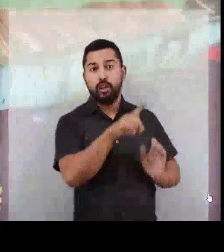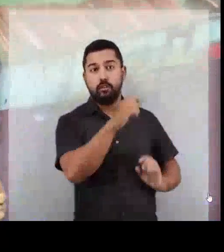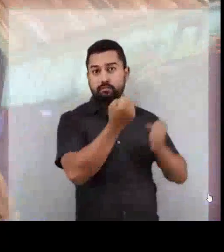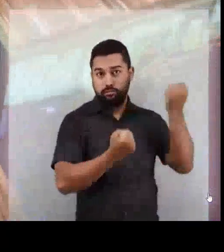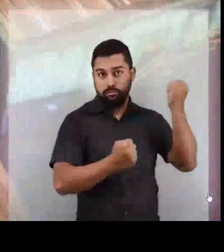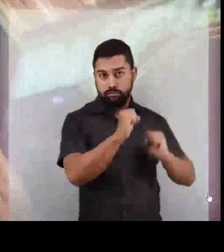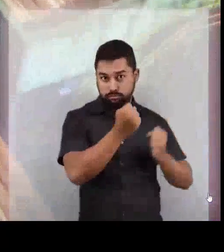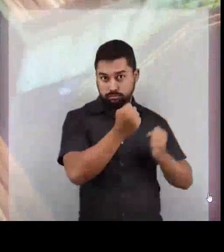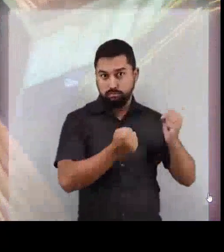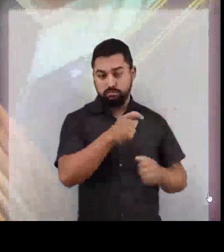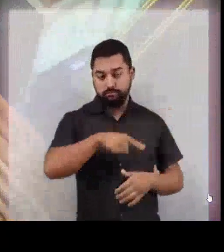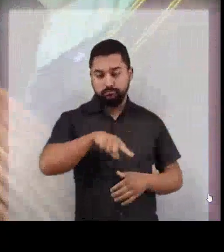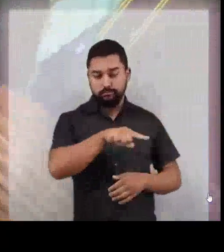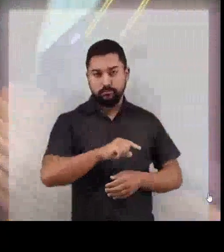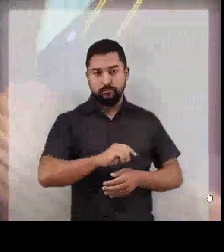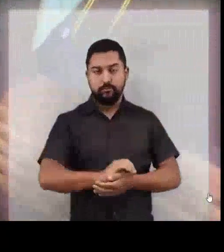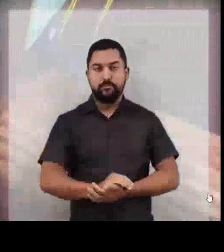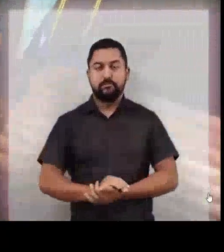Chegam à nossa fábrica